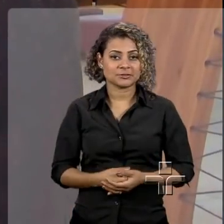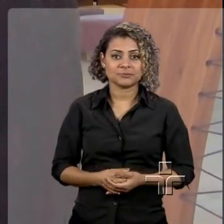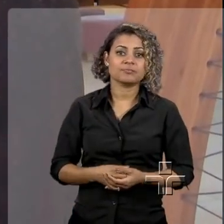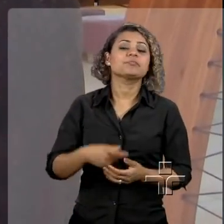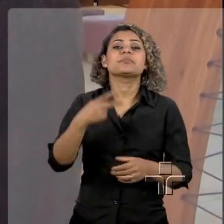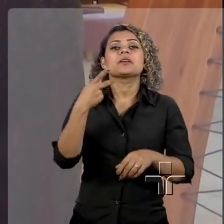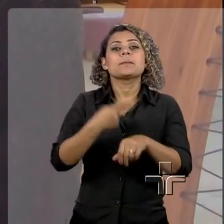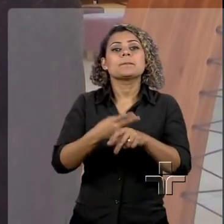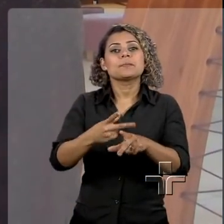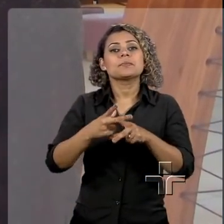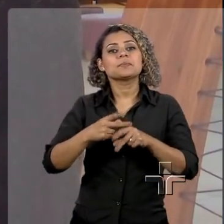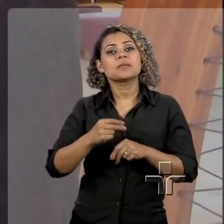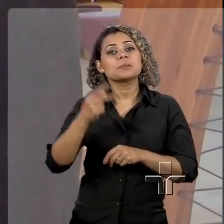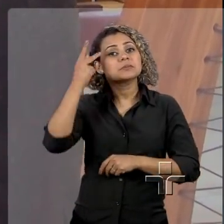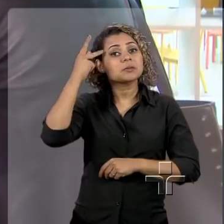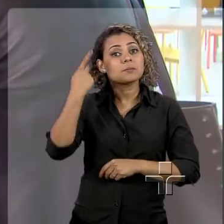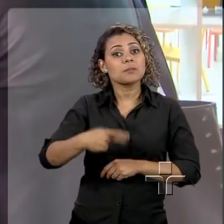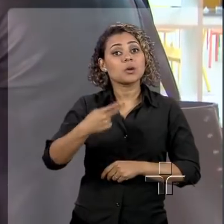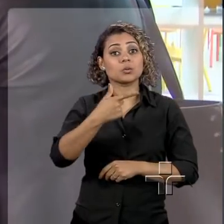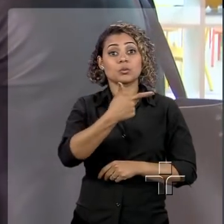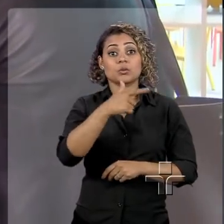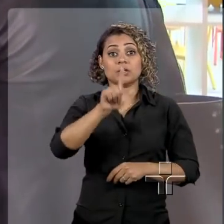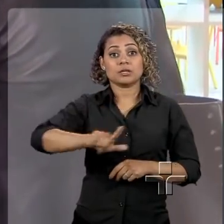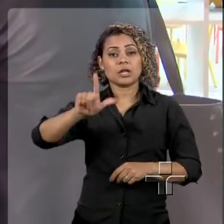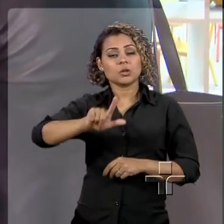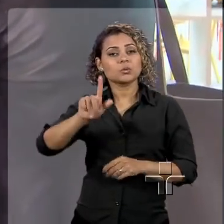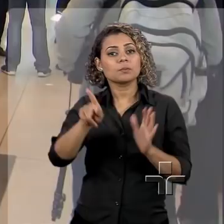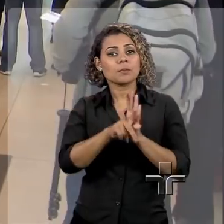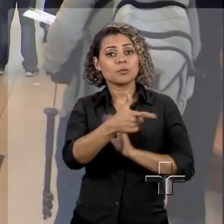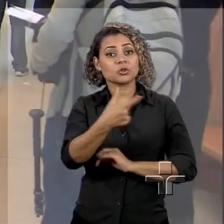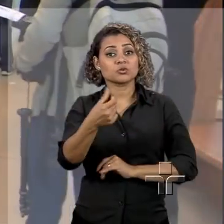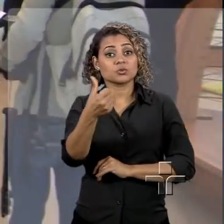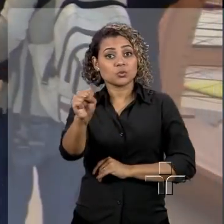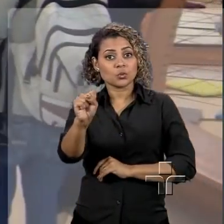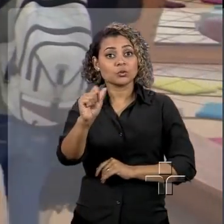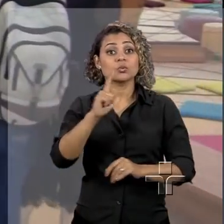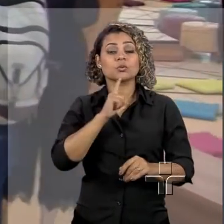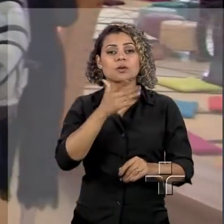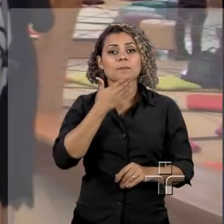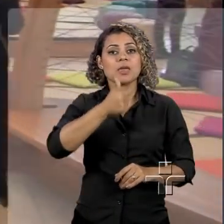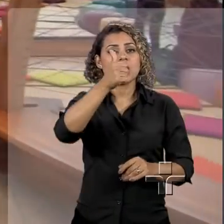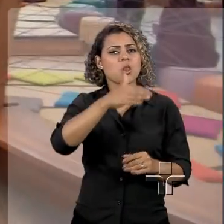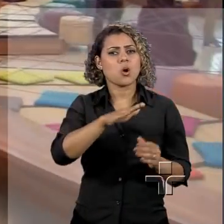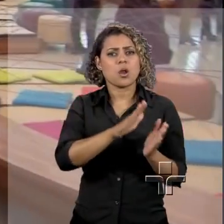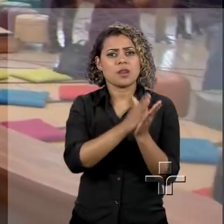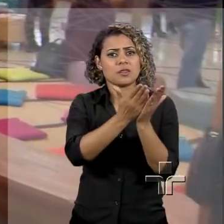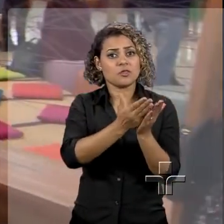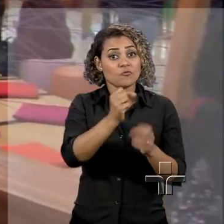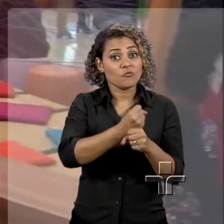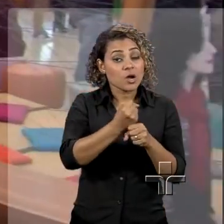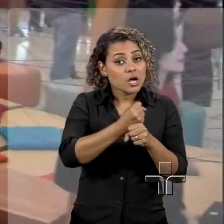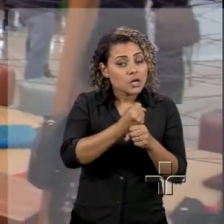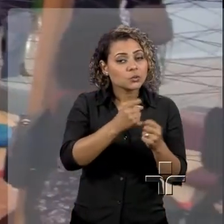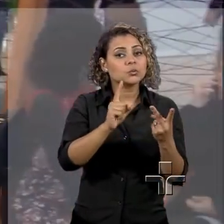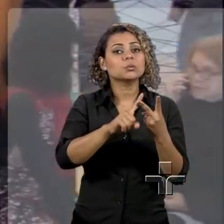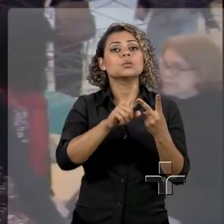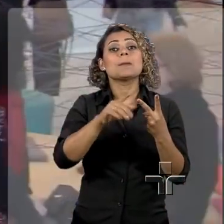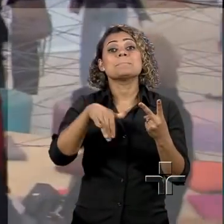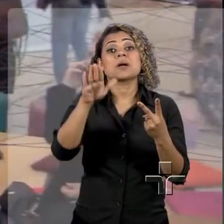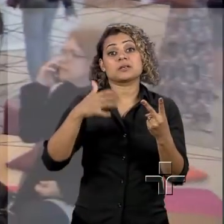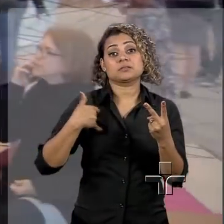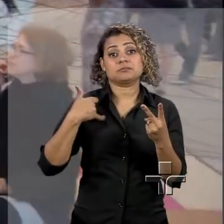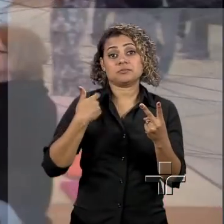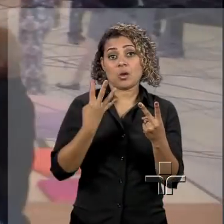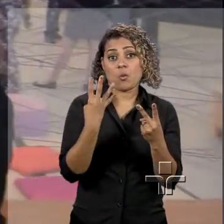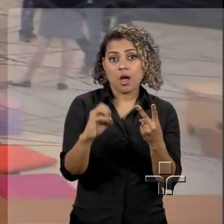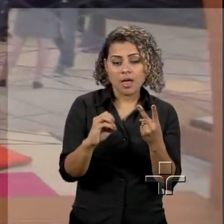de Literatura foi lançado em 2008. São 3 categorias: melhor livro do ano, melhor livro do ano, autor estreante com mais de 40 anos e